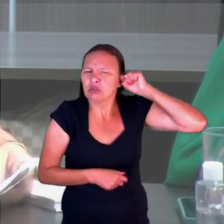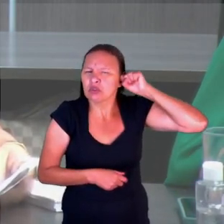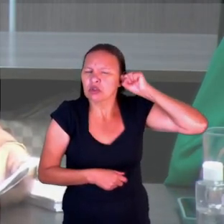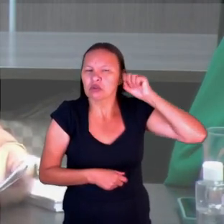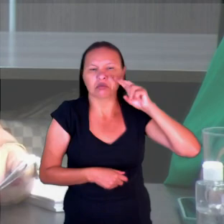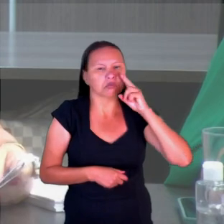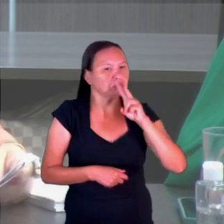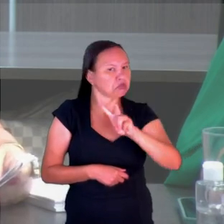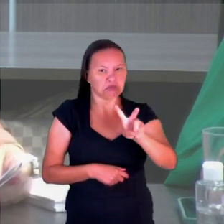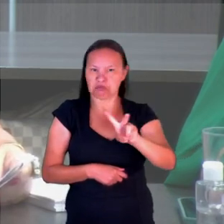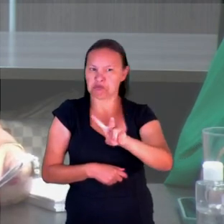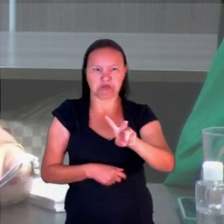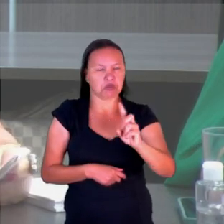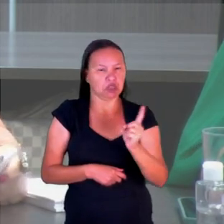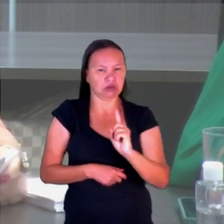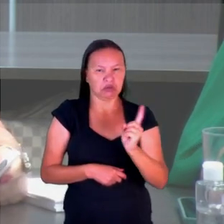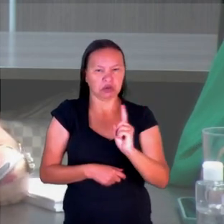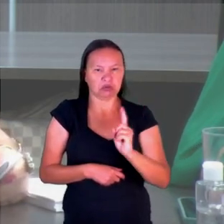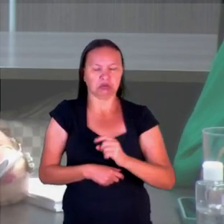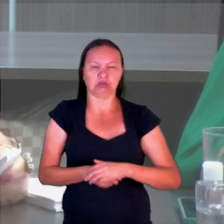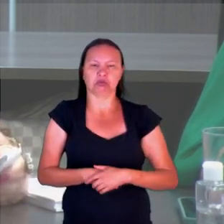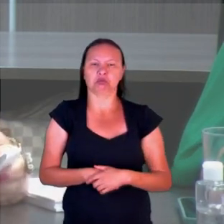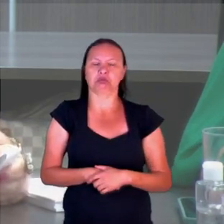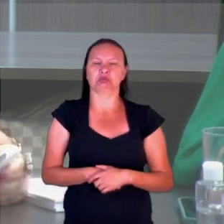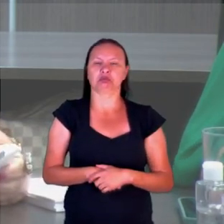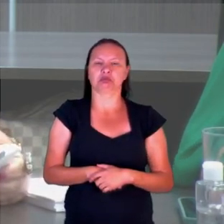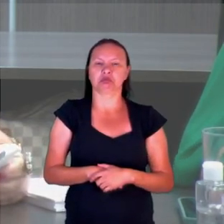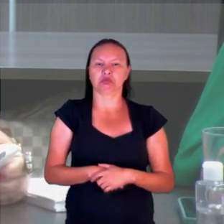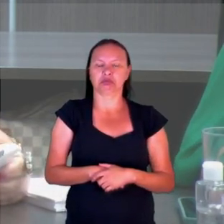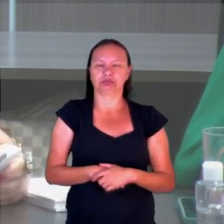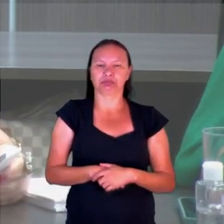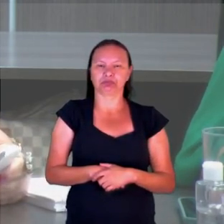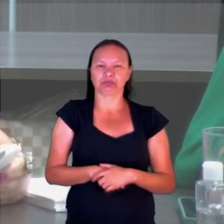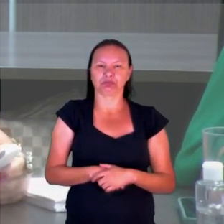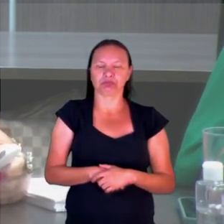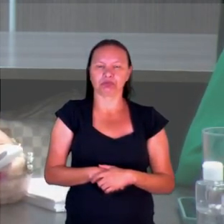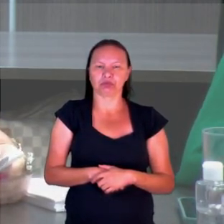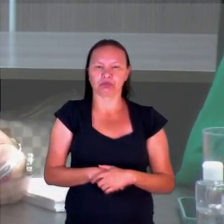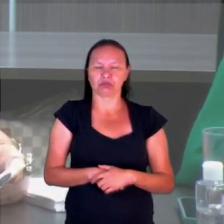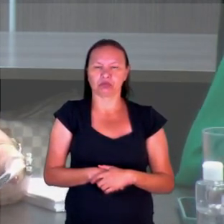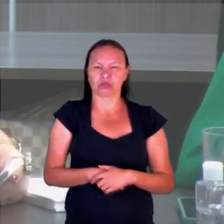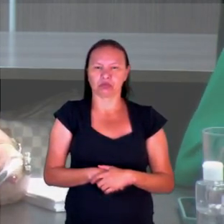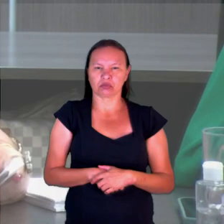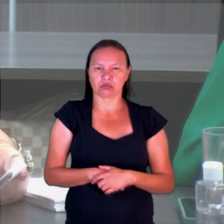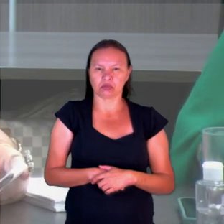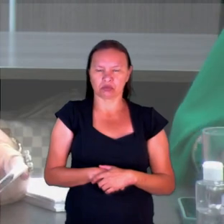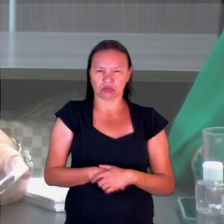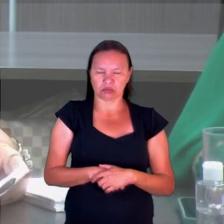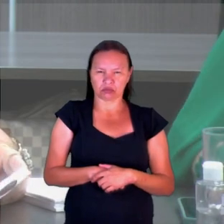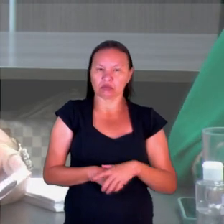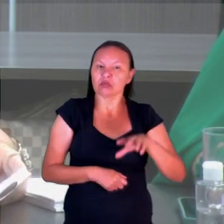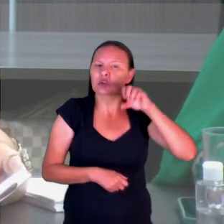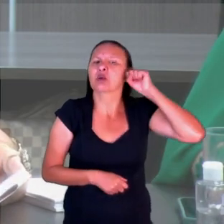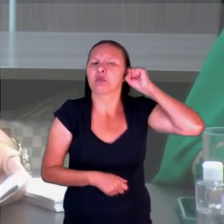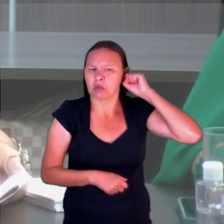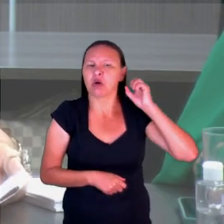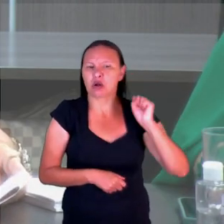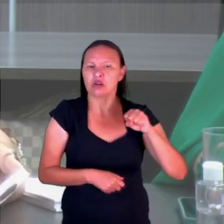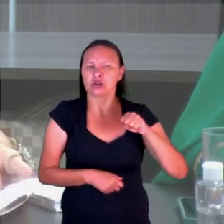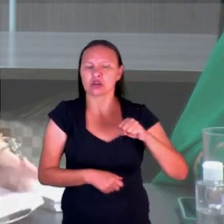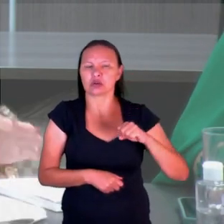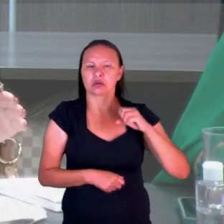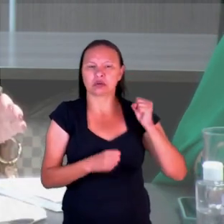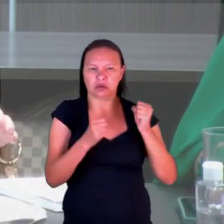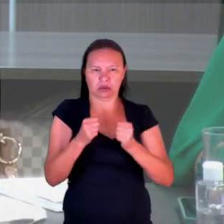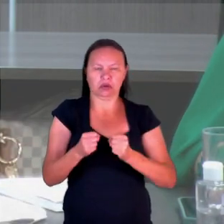ouvindo estamos ouvindo não estamos lhe vendo po começar a falar Tá